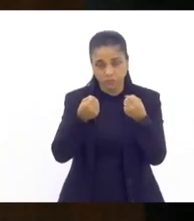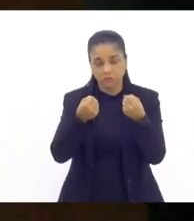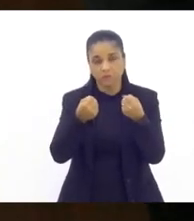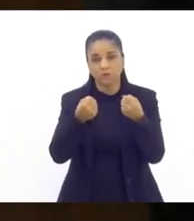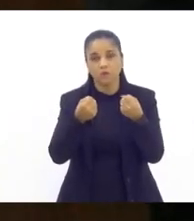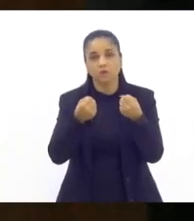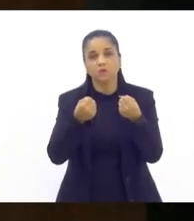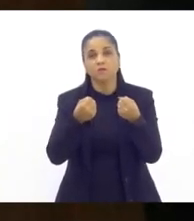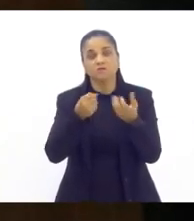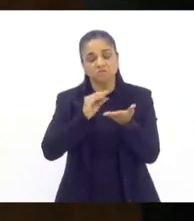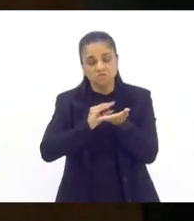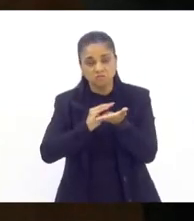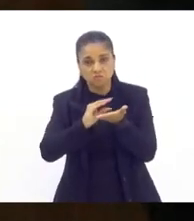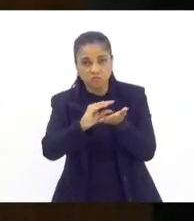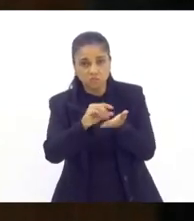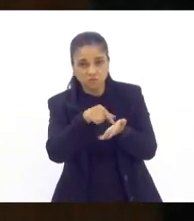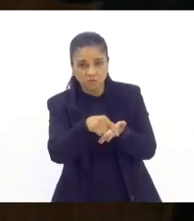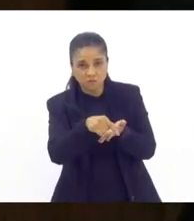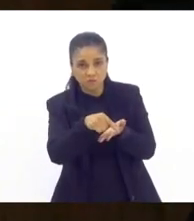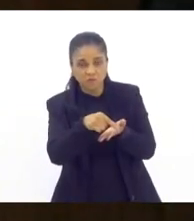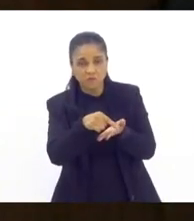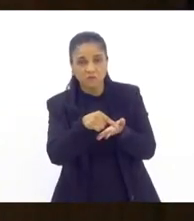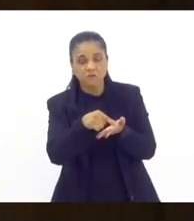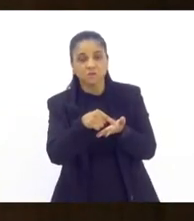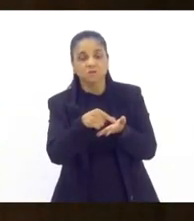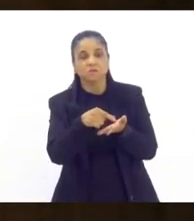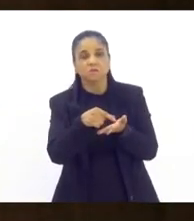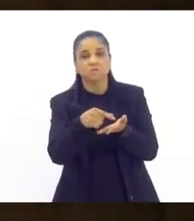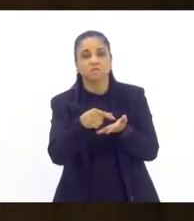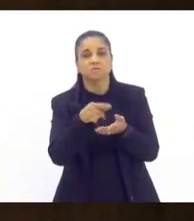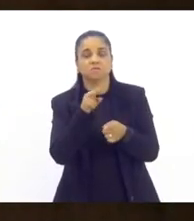o financiamento que obteve seria